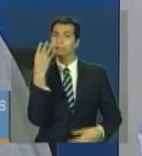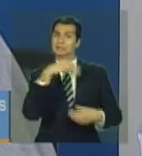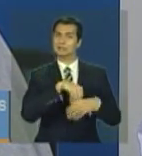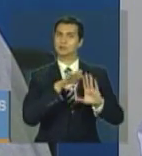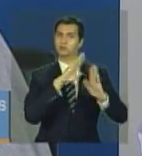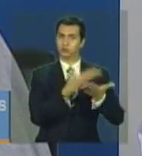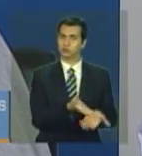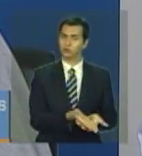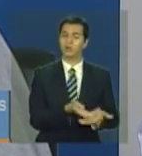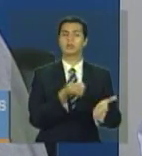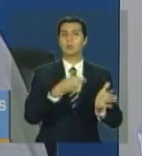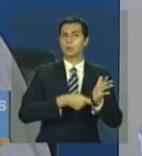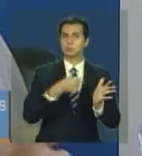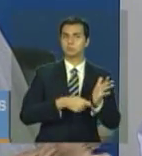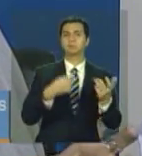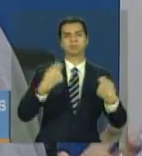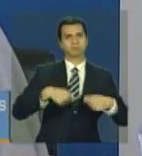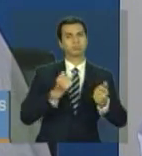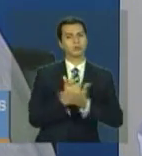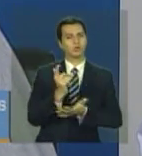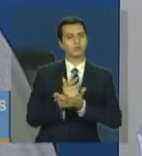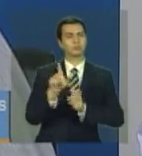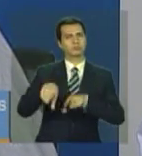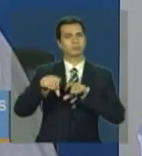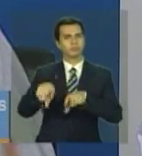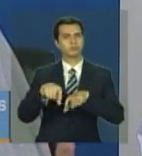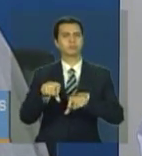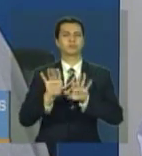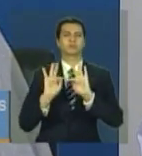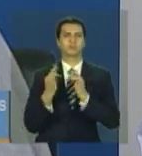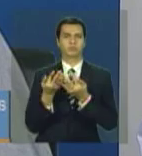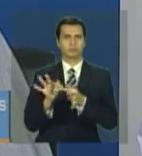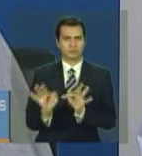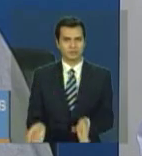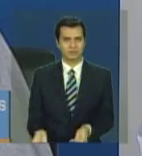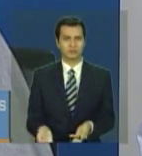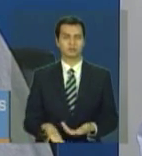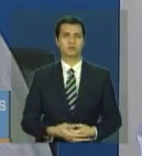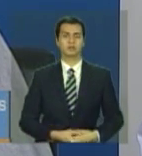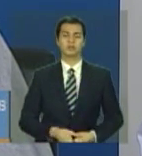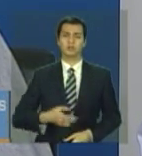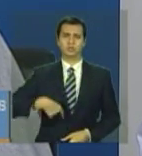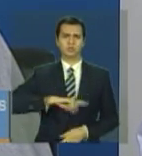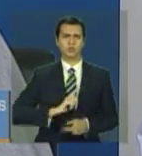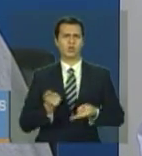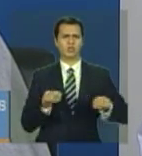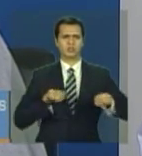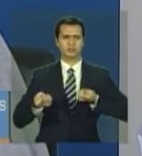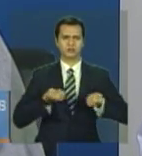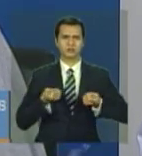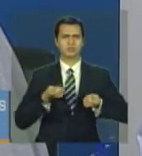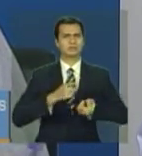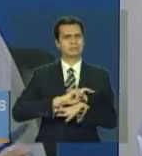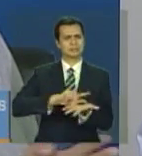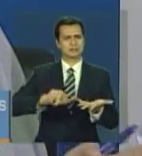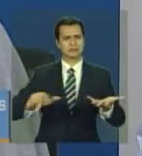de incentivar também, né, a articulação da formação desses canais, né, diretos